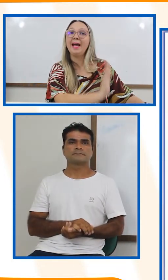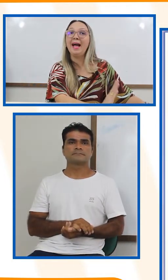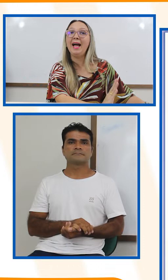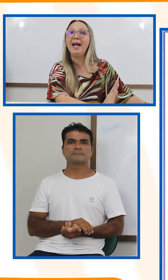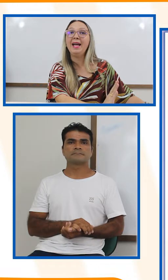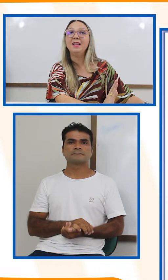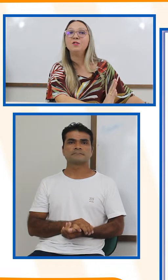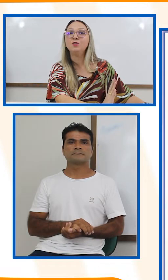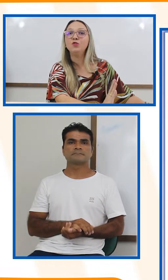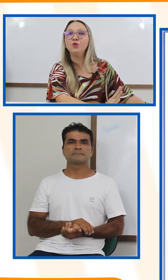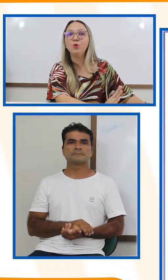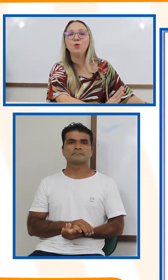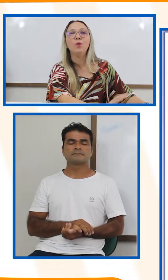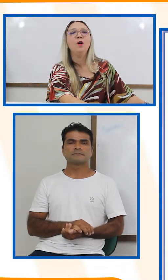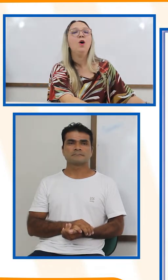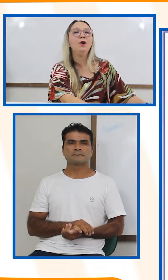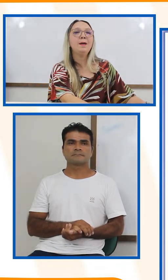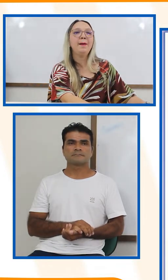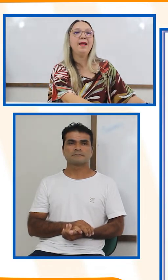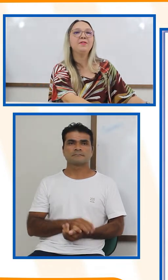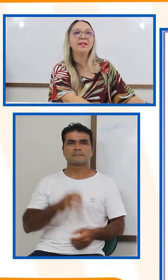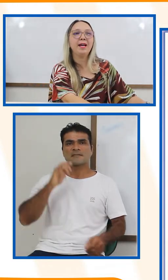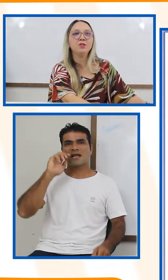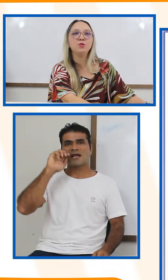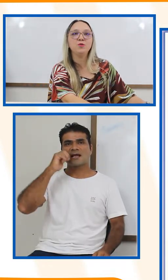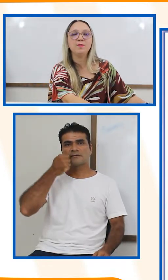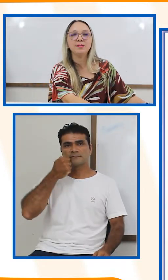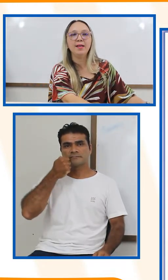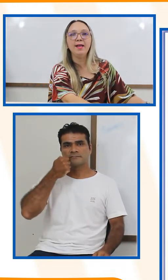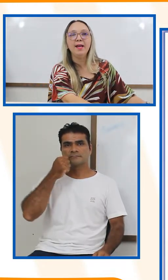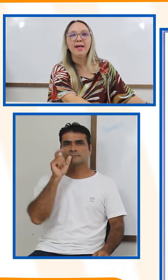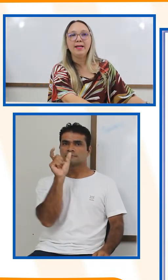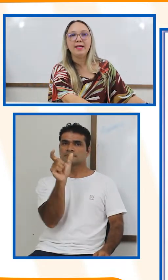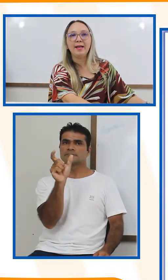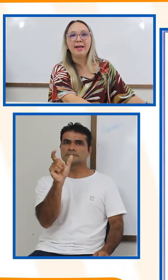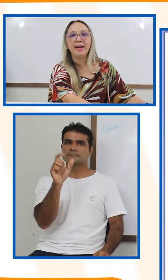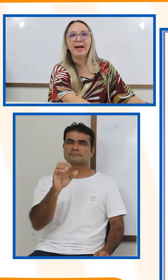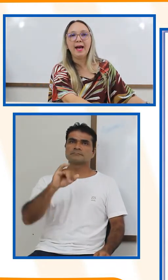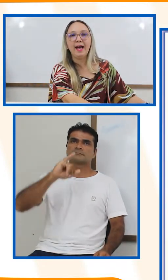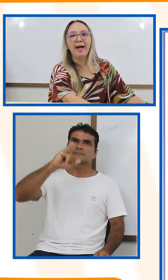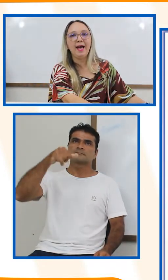um caju. Olha a palavra caju, vamos ler?